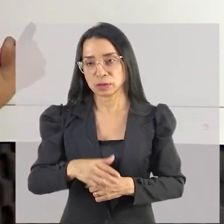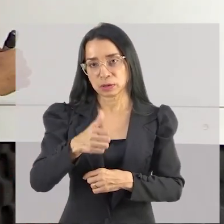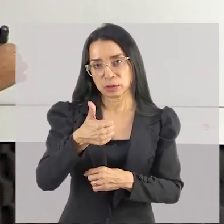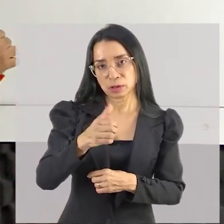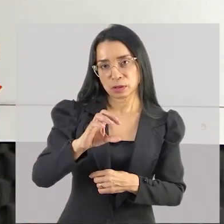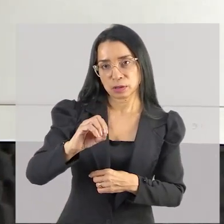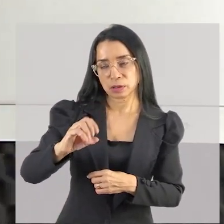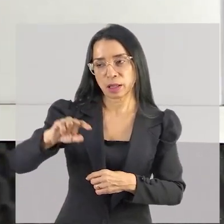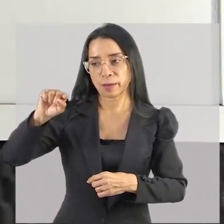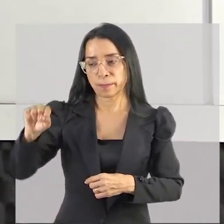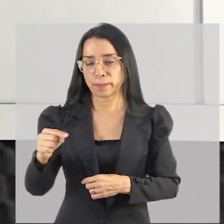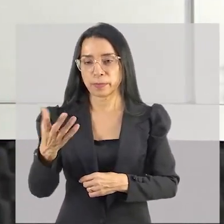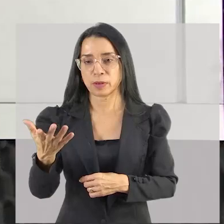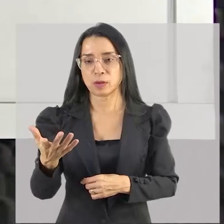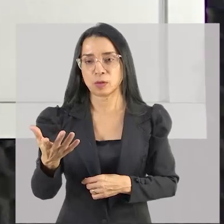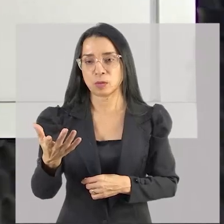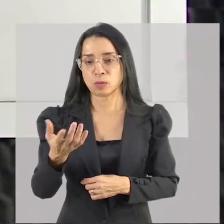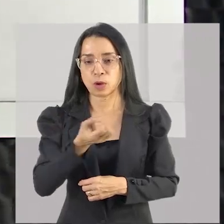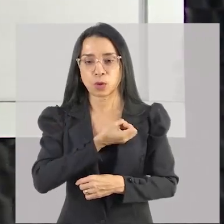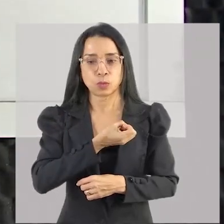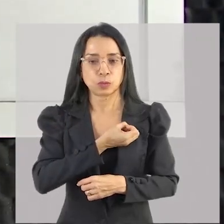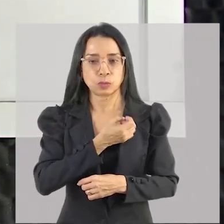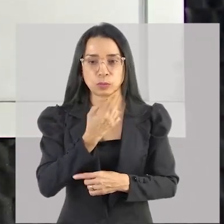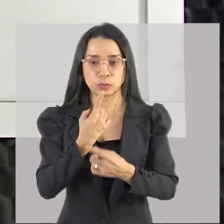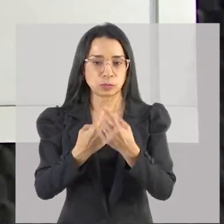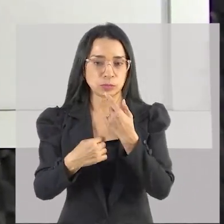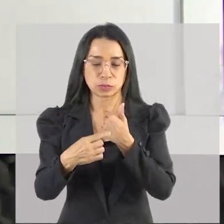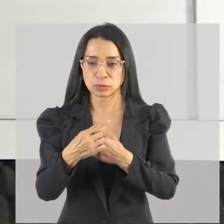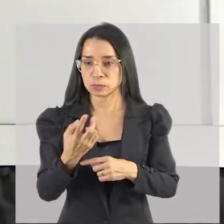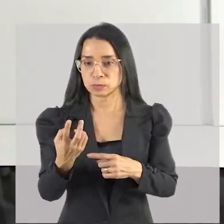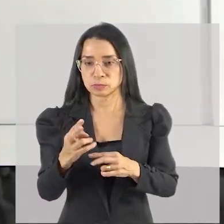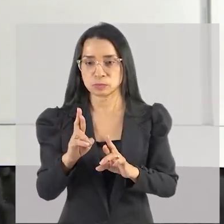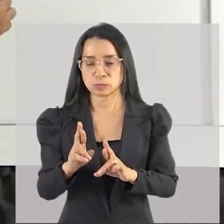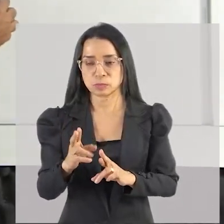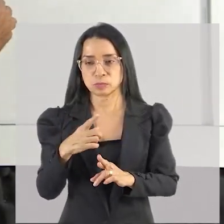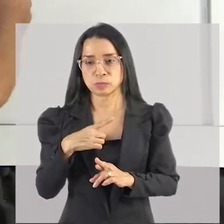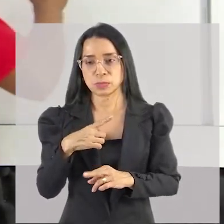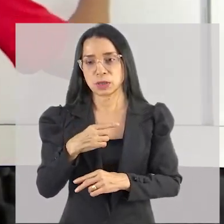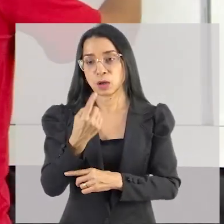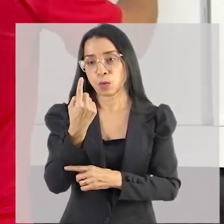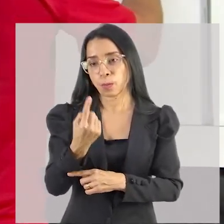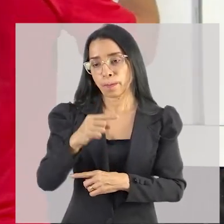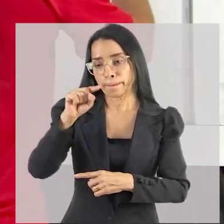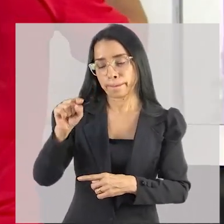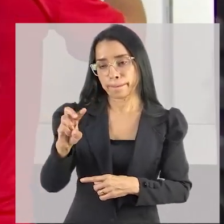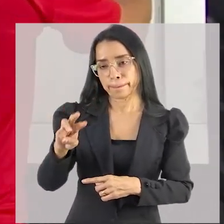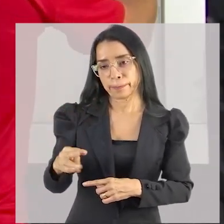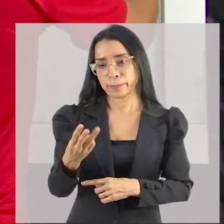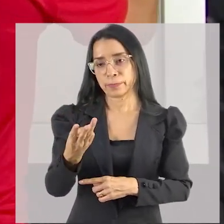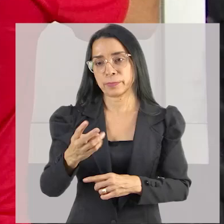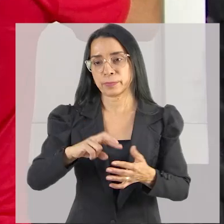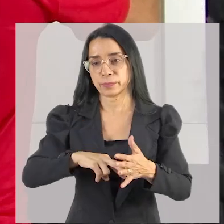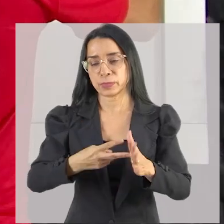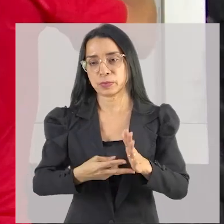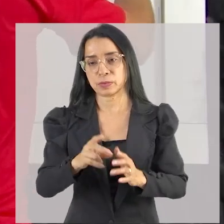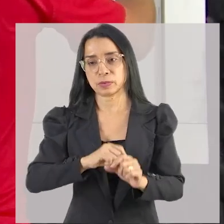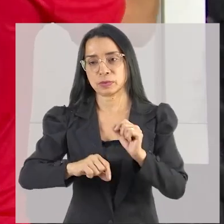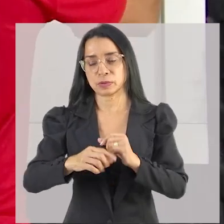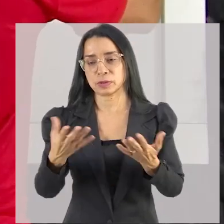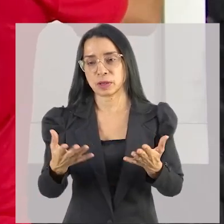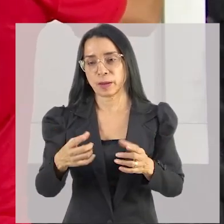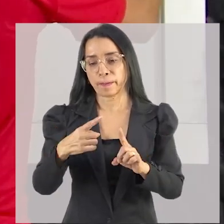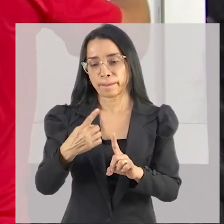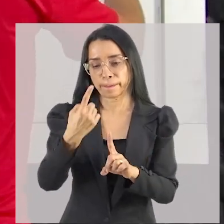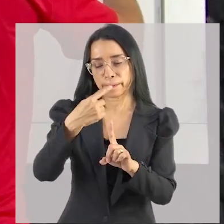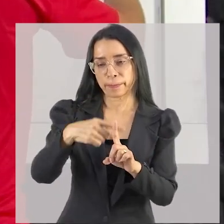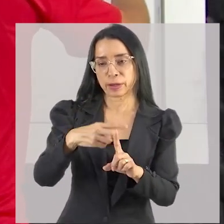tenho 100.000. 100.000 é o número desejado? Não, eu quero 1 milhão. Então significa que aqui eu irei passar